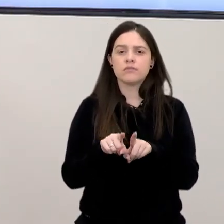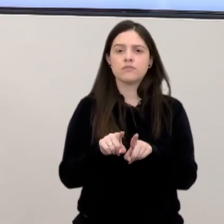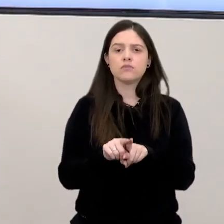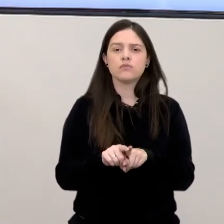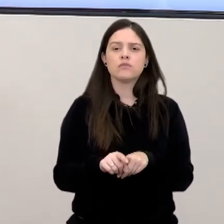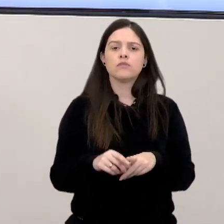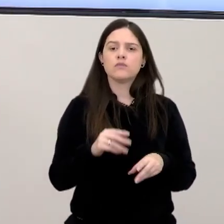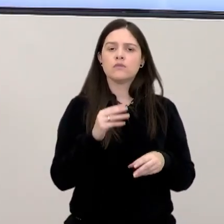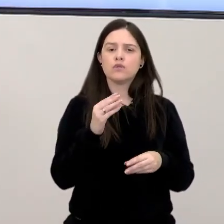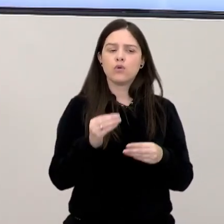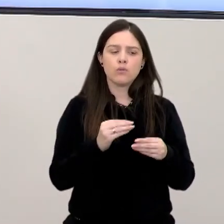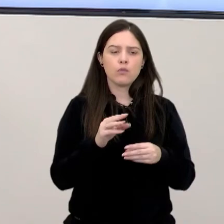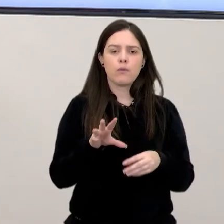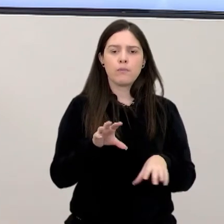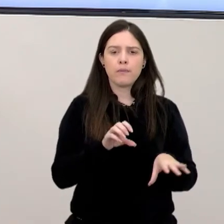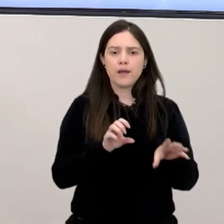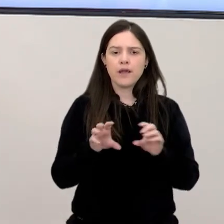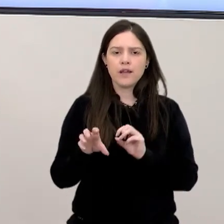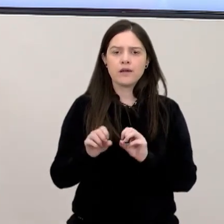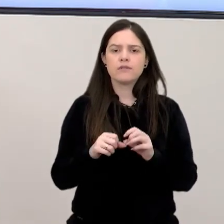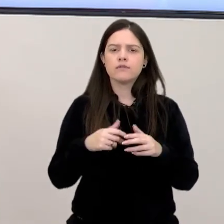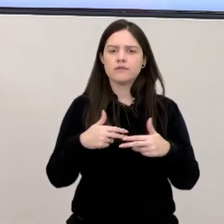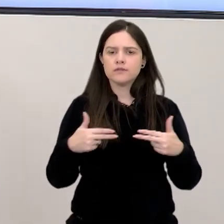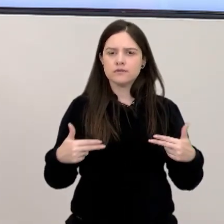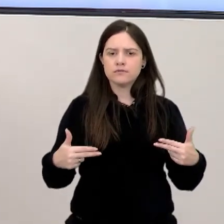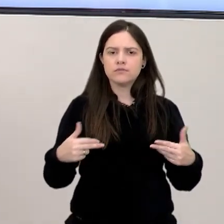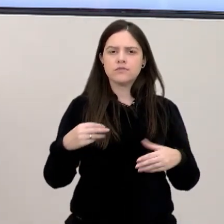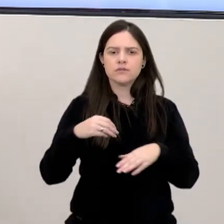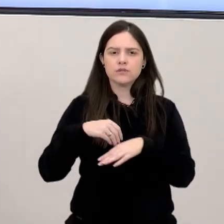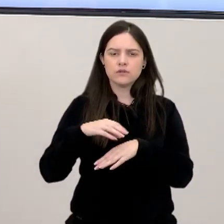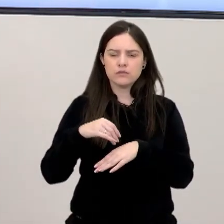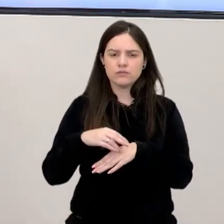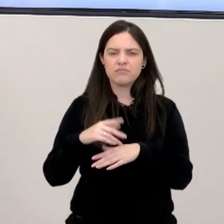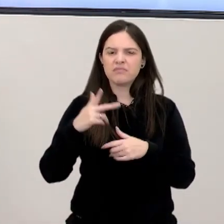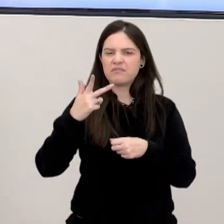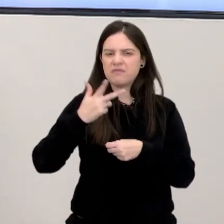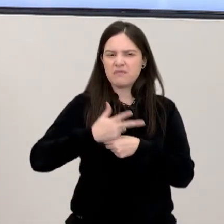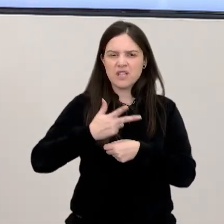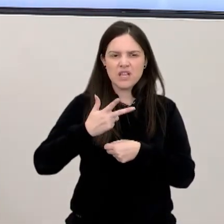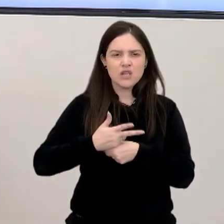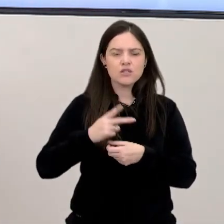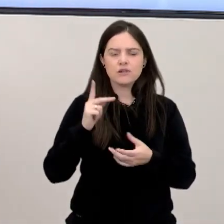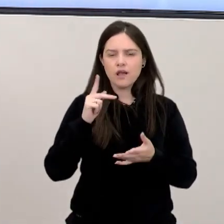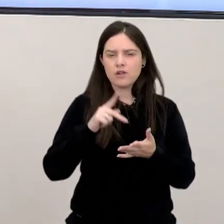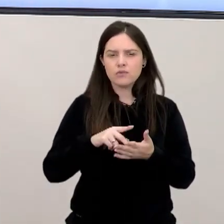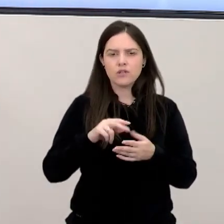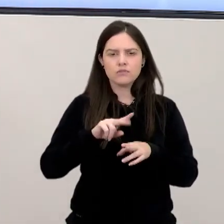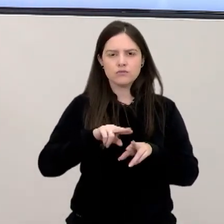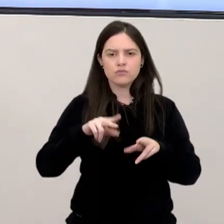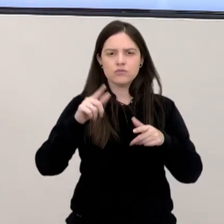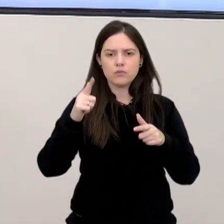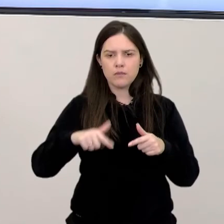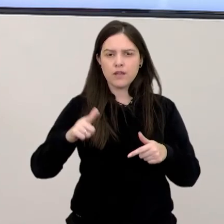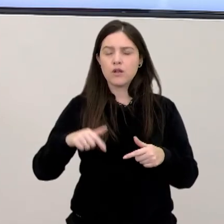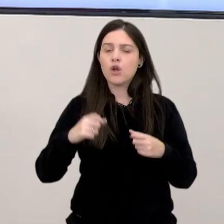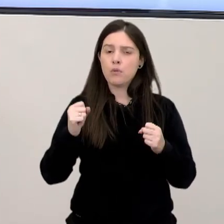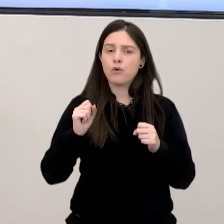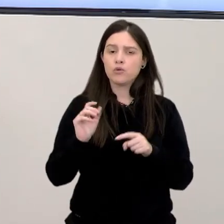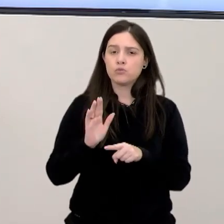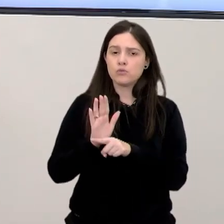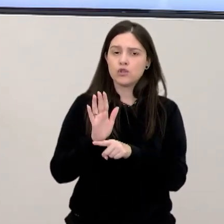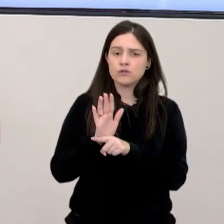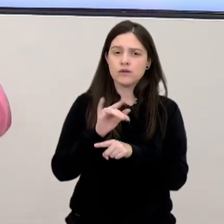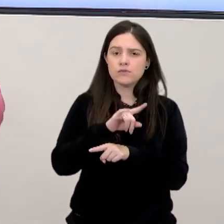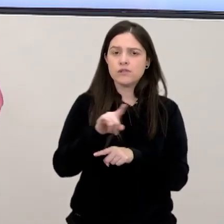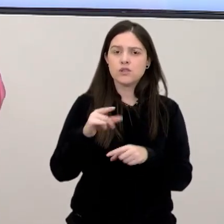usar o Padlet. Tá? No Padlet dá para vocês fazerem vídeo, narrar histórias e tudo mais. Eu vou mostrar como que vocês podem